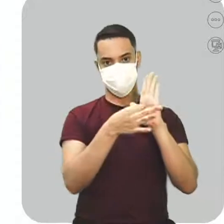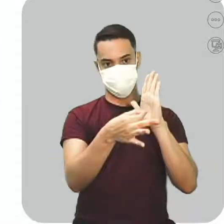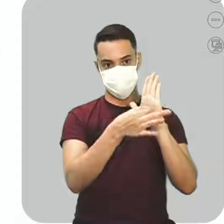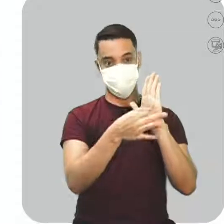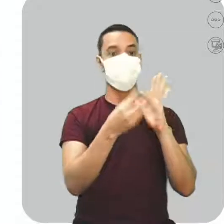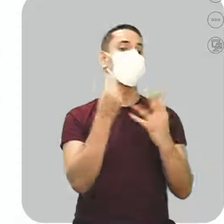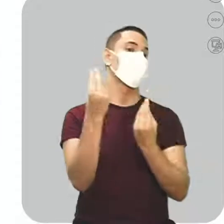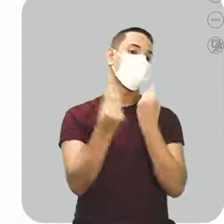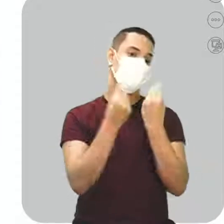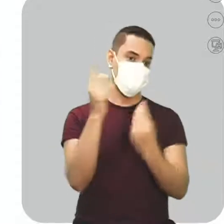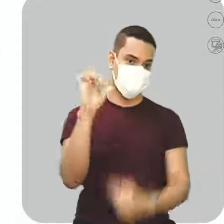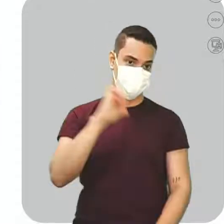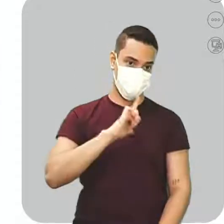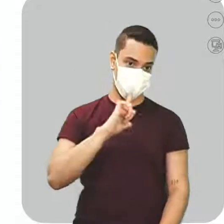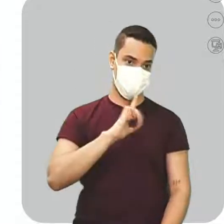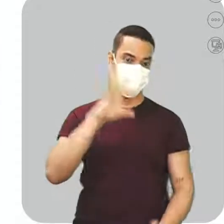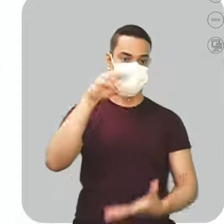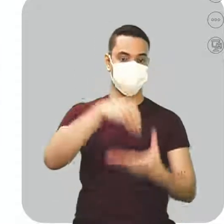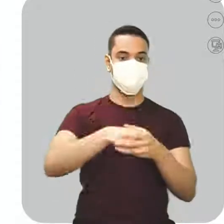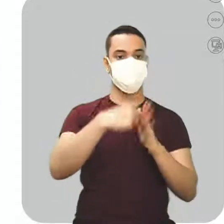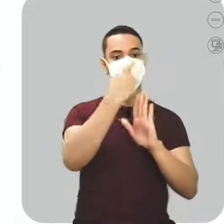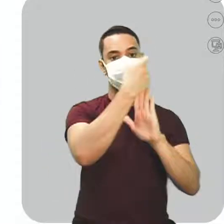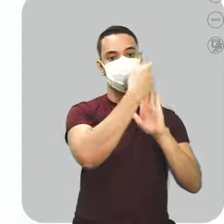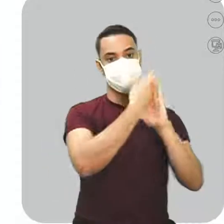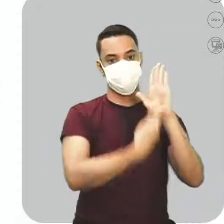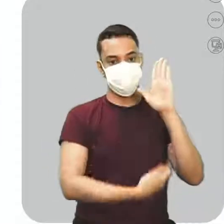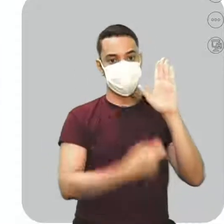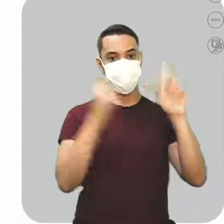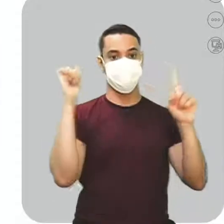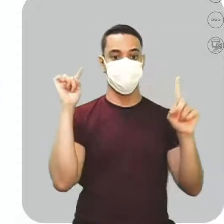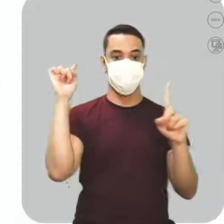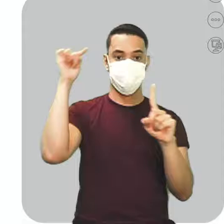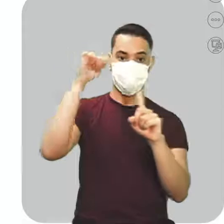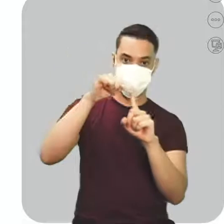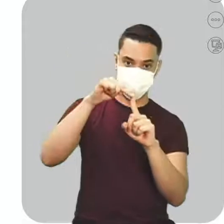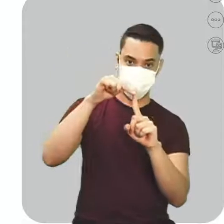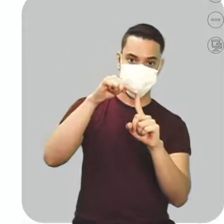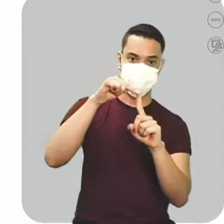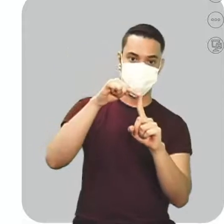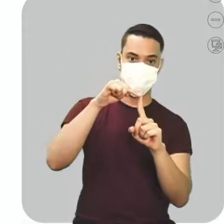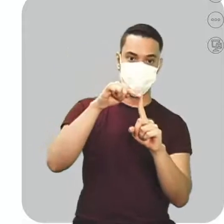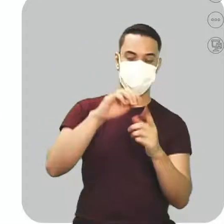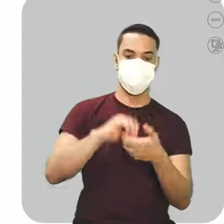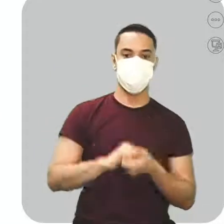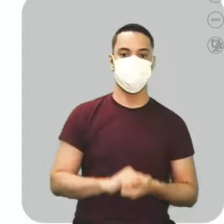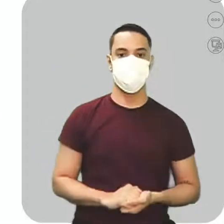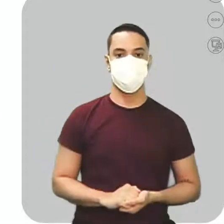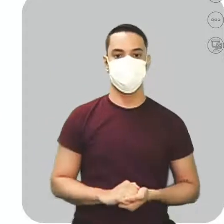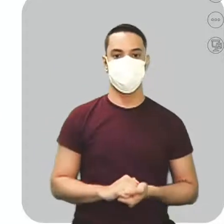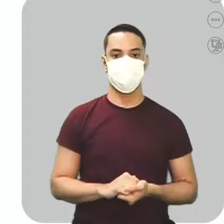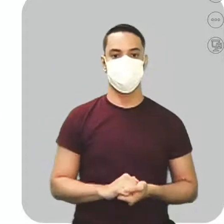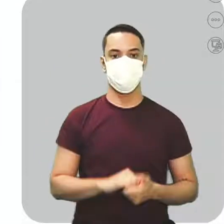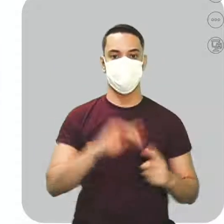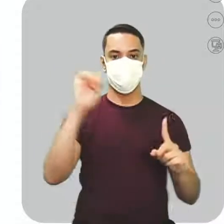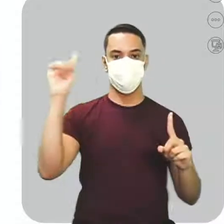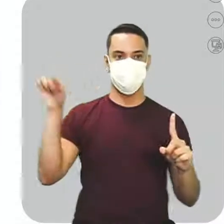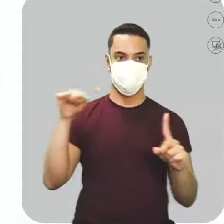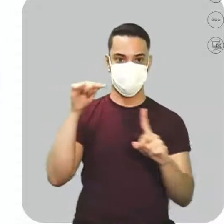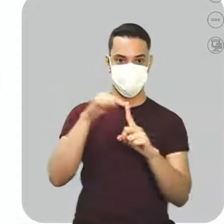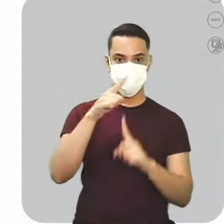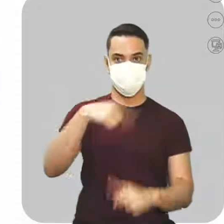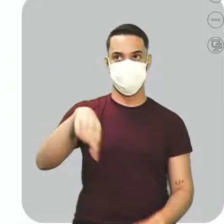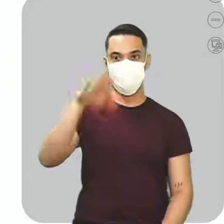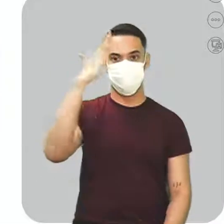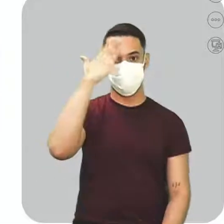tenho uma dissertação objetiva, né? Na objetiva, você já sabe